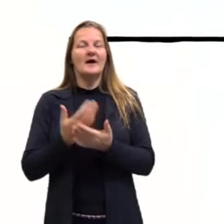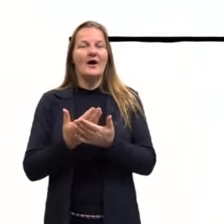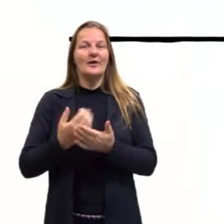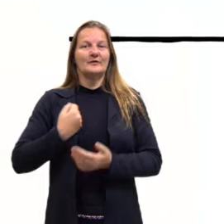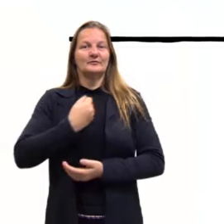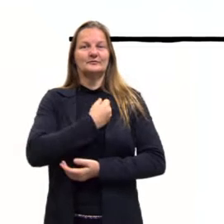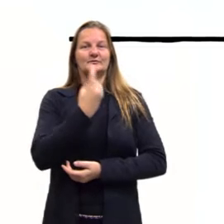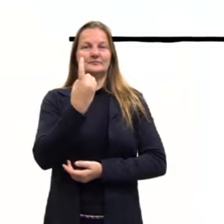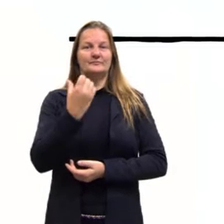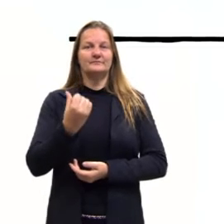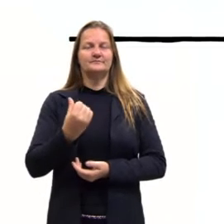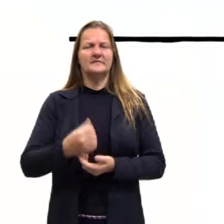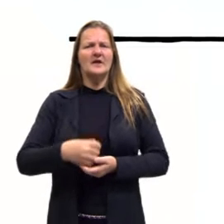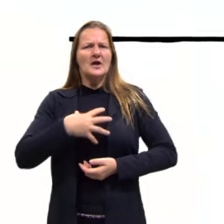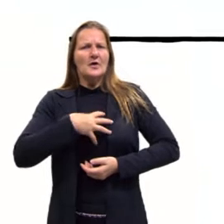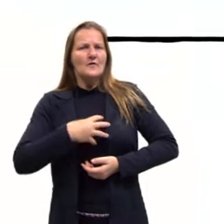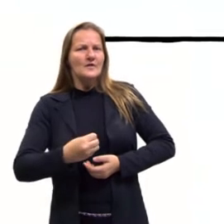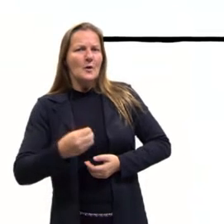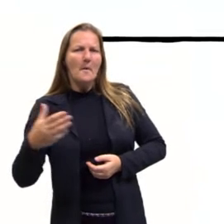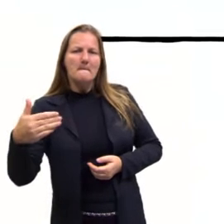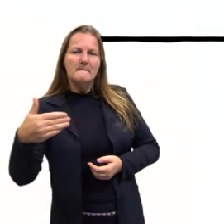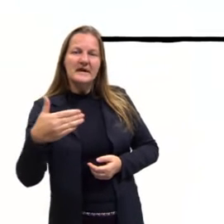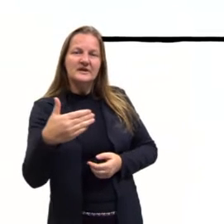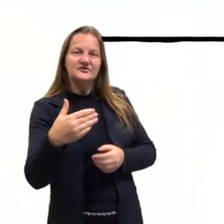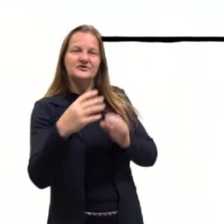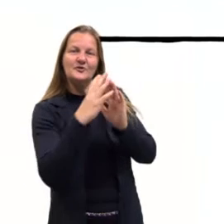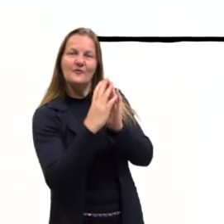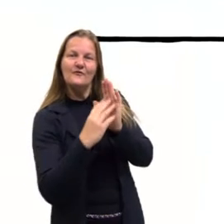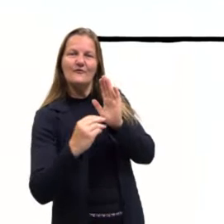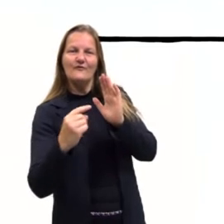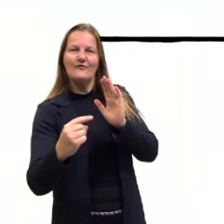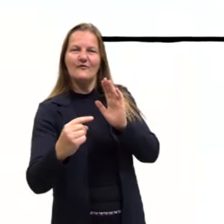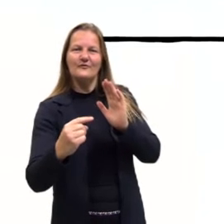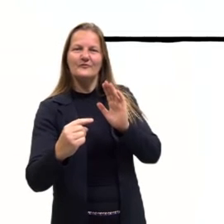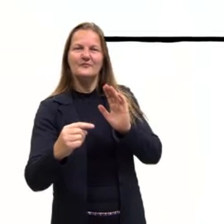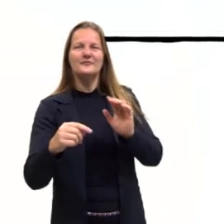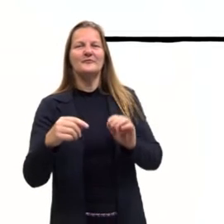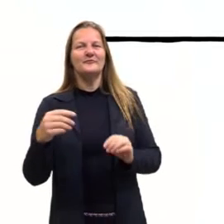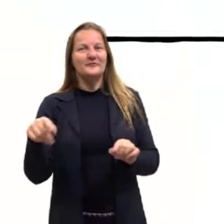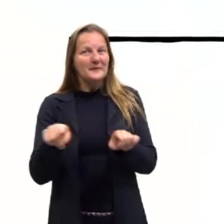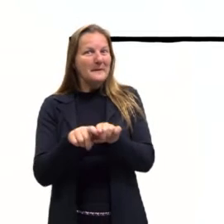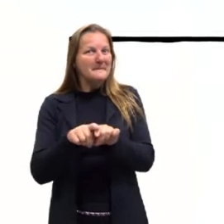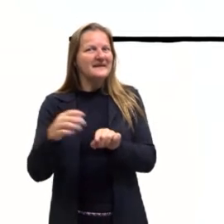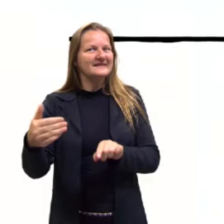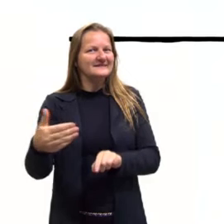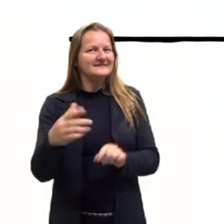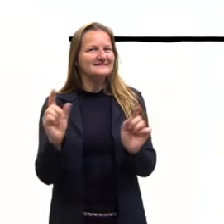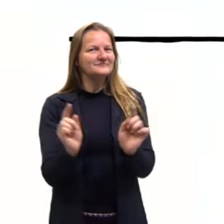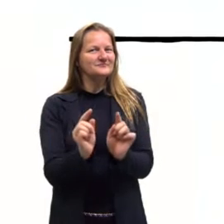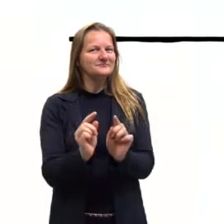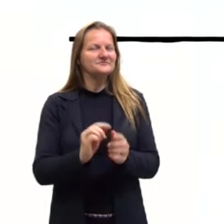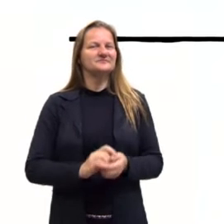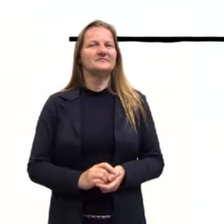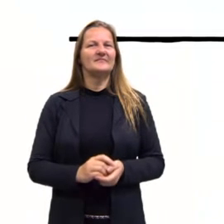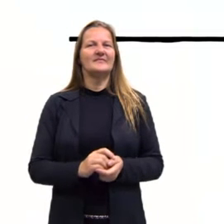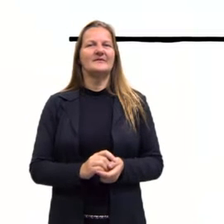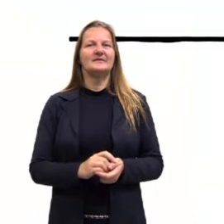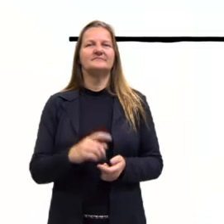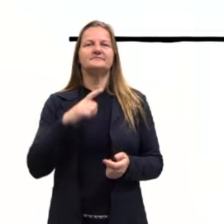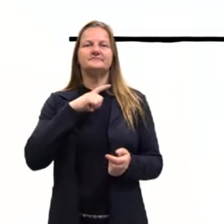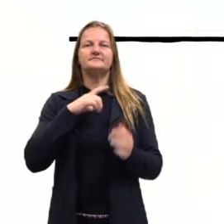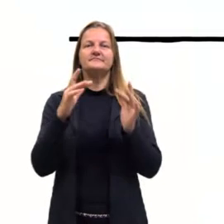16 filho de peixe peixinho é é bom Aqui tem a para vocês